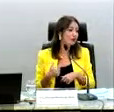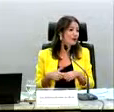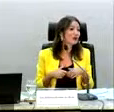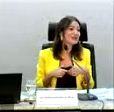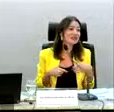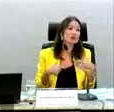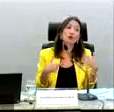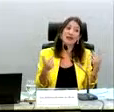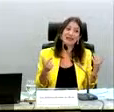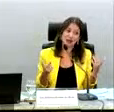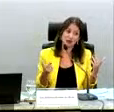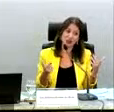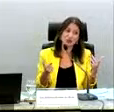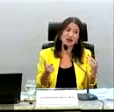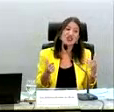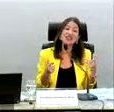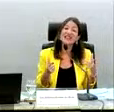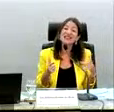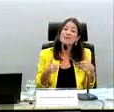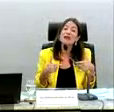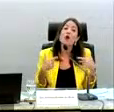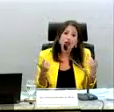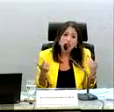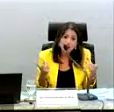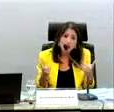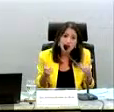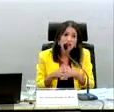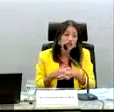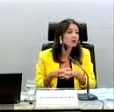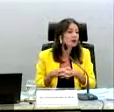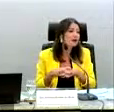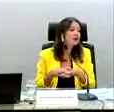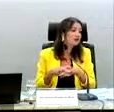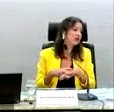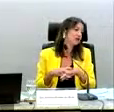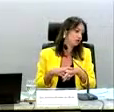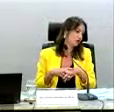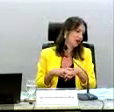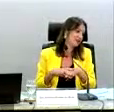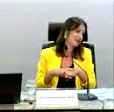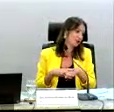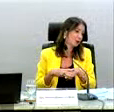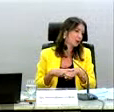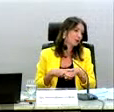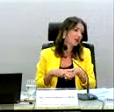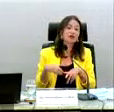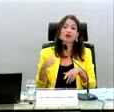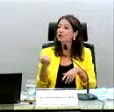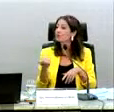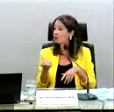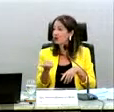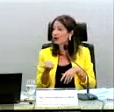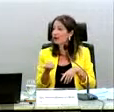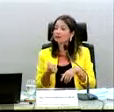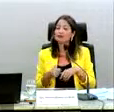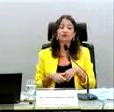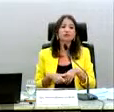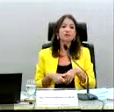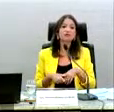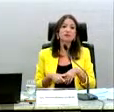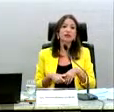o esgotamento, acesso ao banheiro, gente, mais de 15 milhões de mulheres não têm banheiro dentro das suas casas. Quando elas não têm